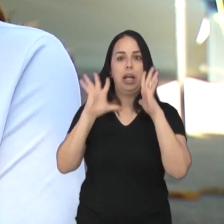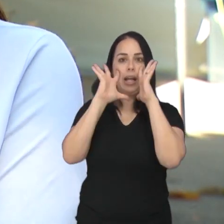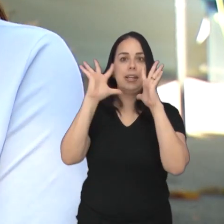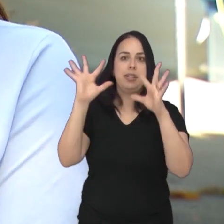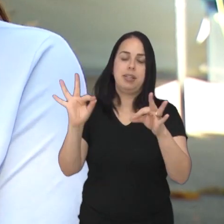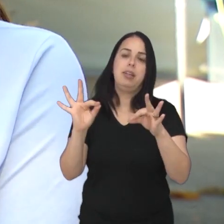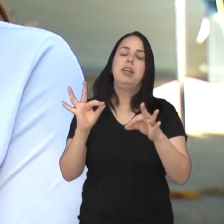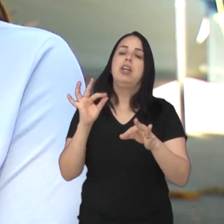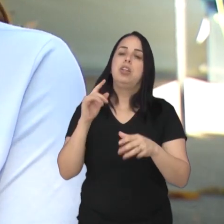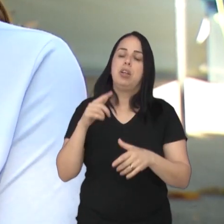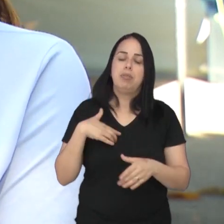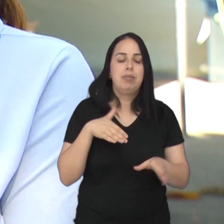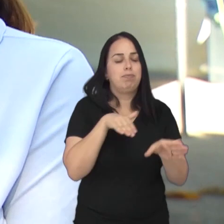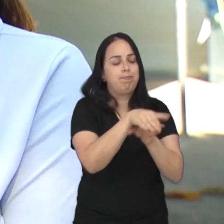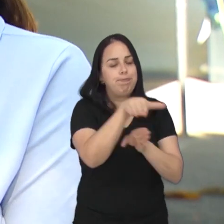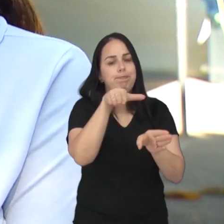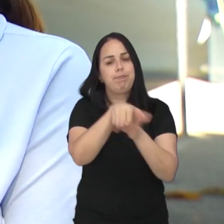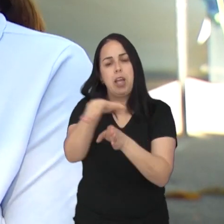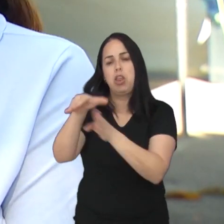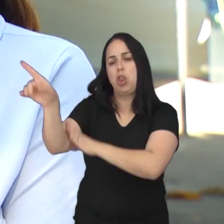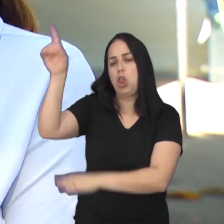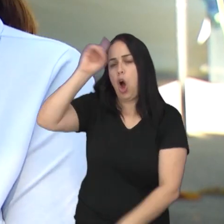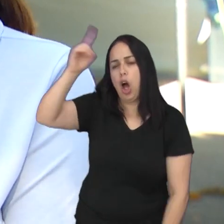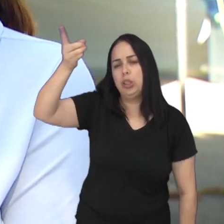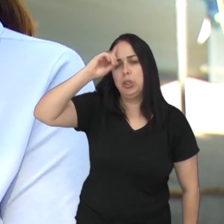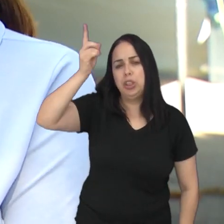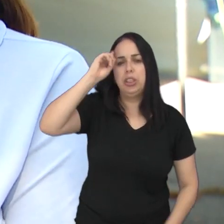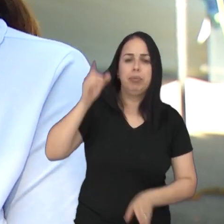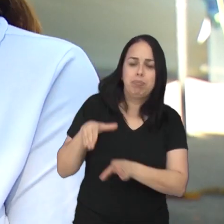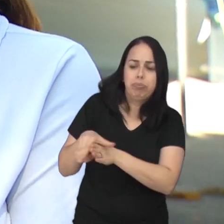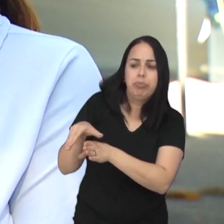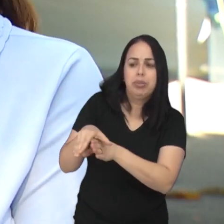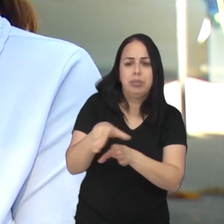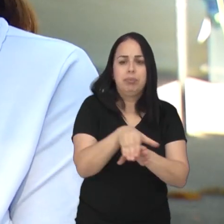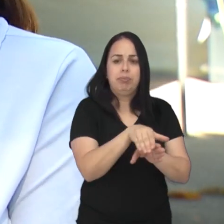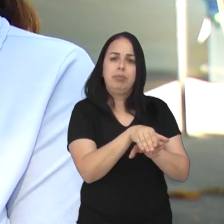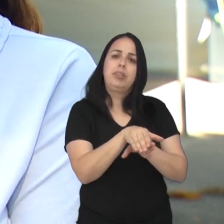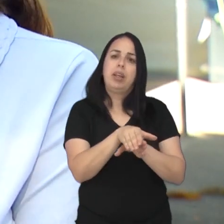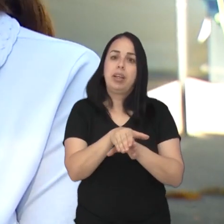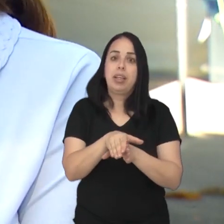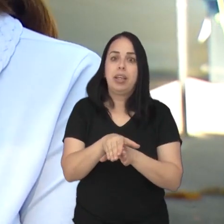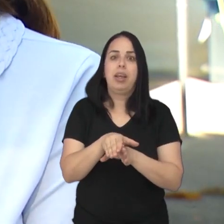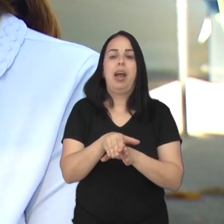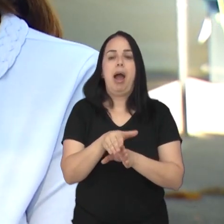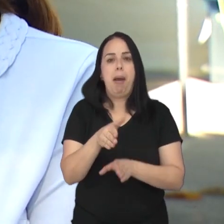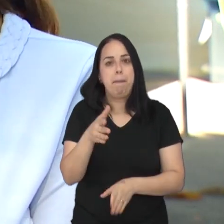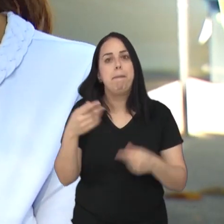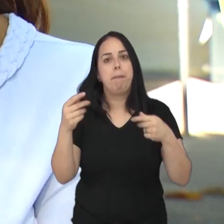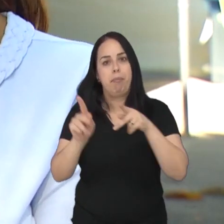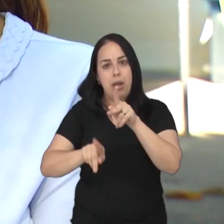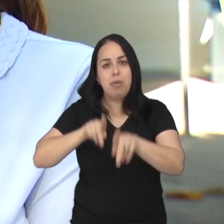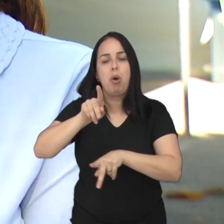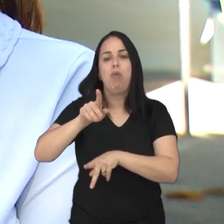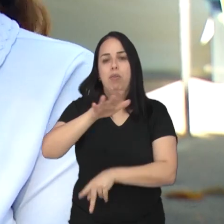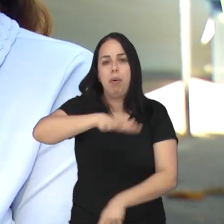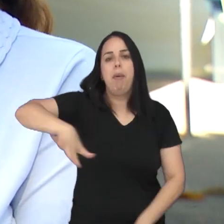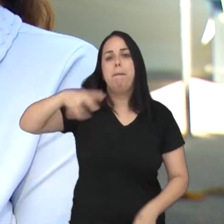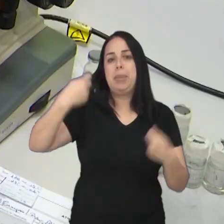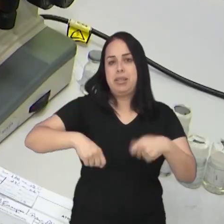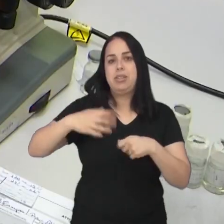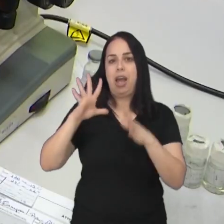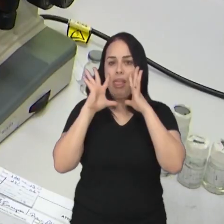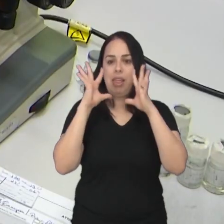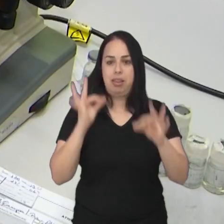chamou a atenção da gente, de modo que a gente vem trabalhando no nosso trabalho diário esse aspecto, né, para que a população preste mais